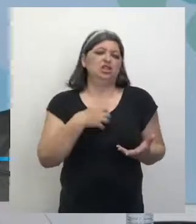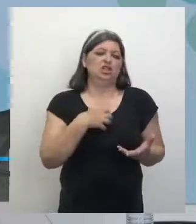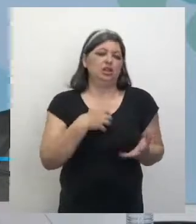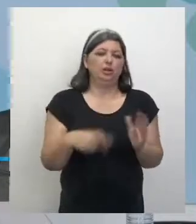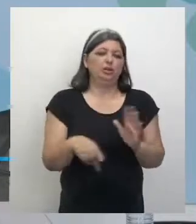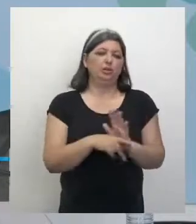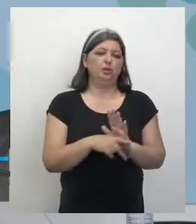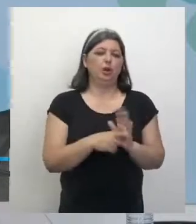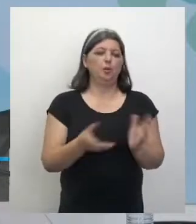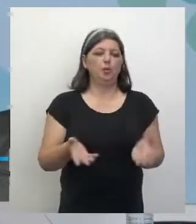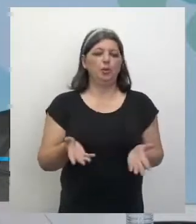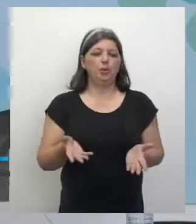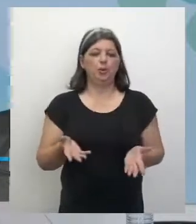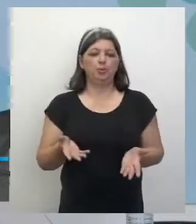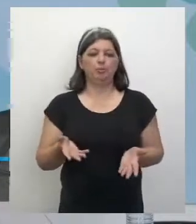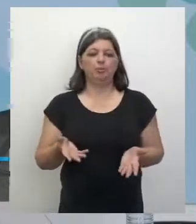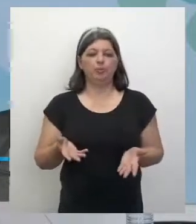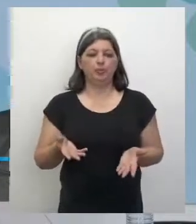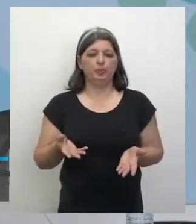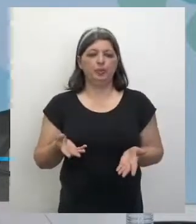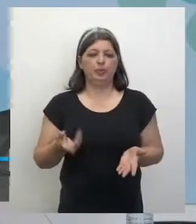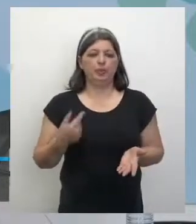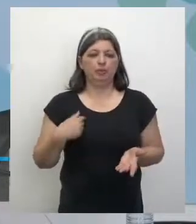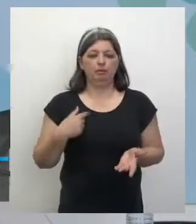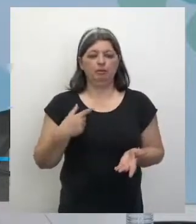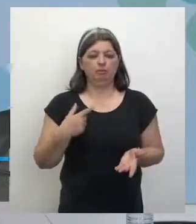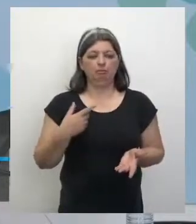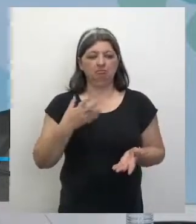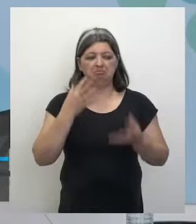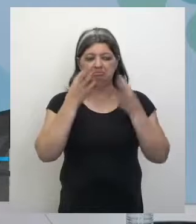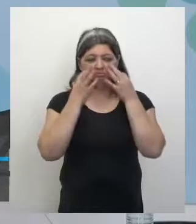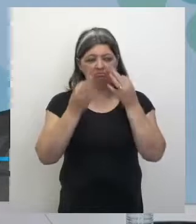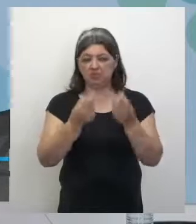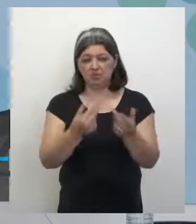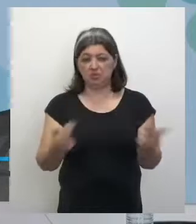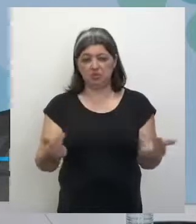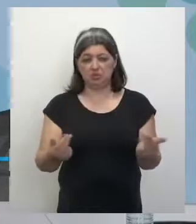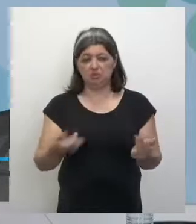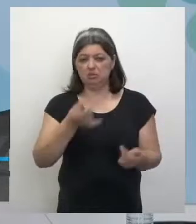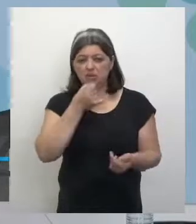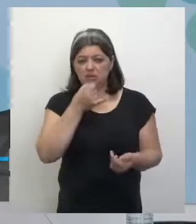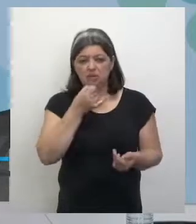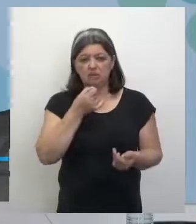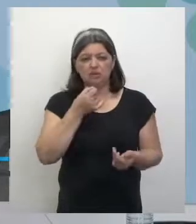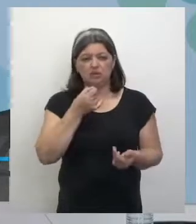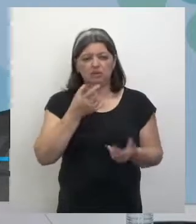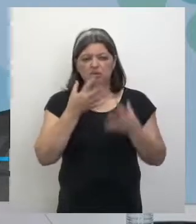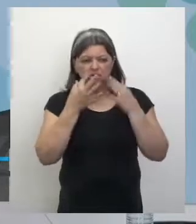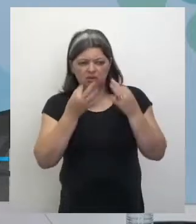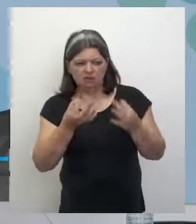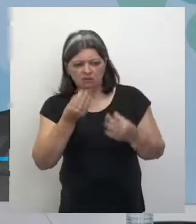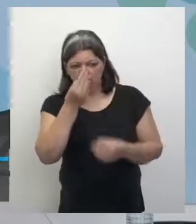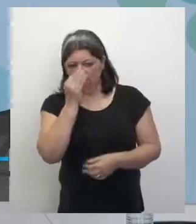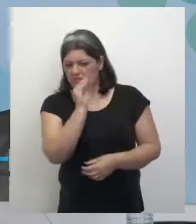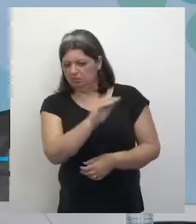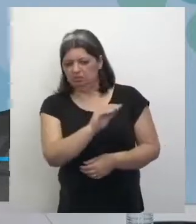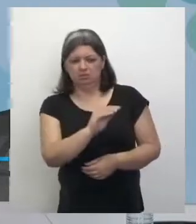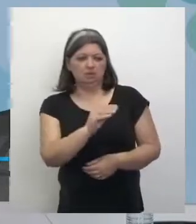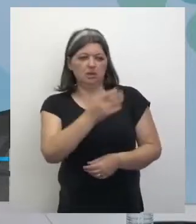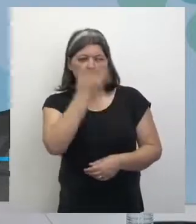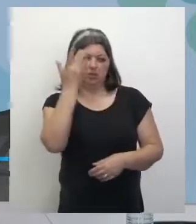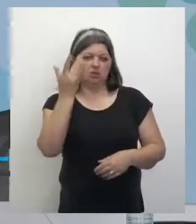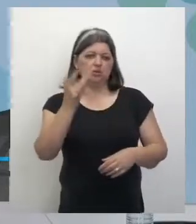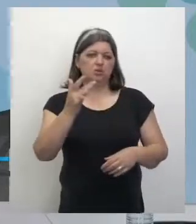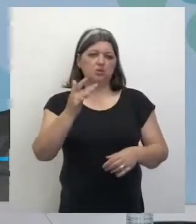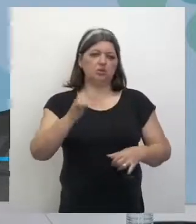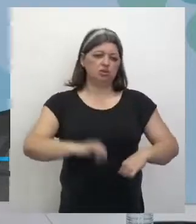atitude de não dar atenção, por exemplo, a uma pessoa que está sofrendo na rua, né? Um morador de rua. O